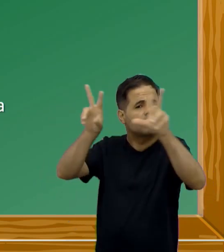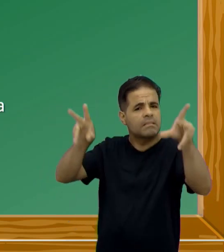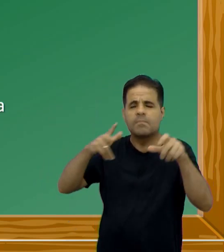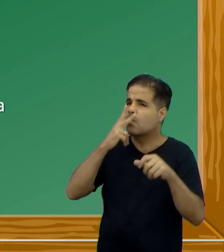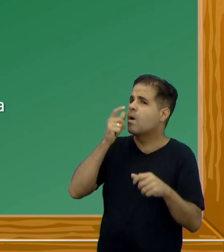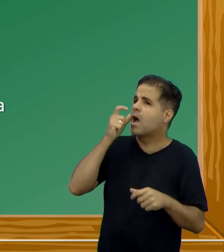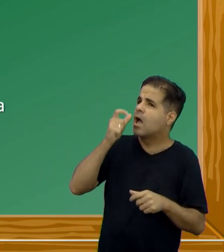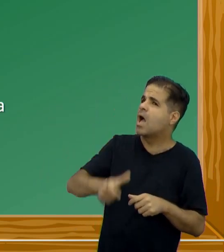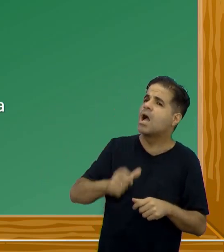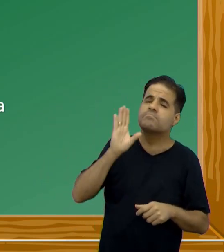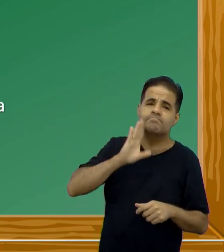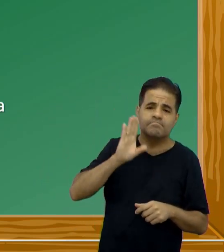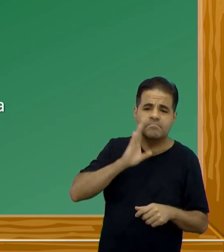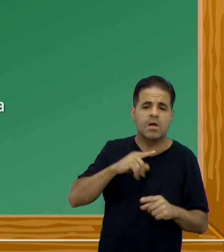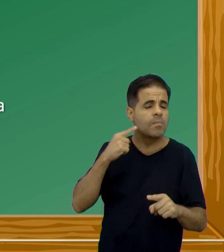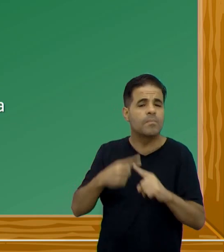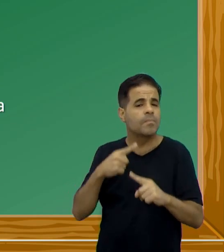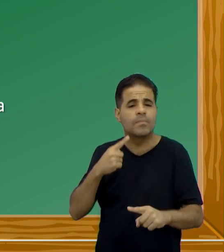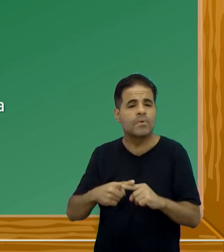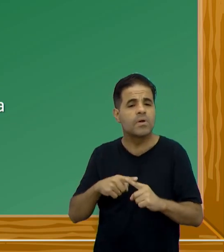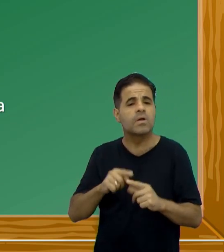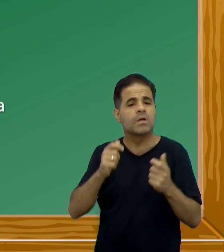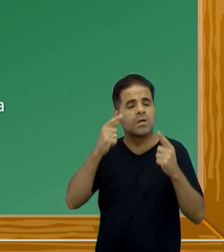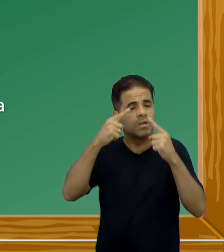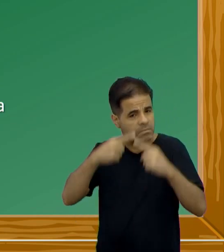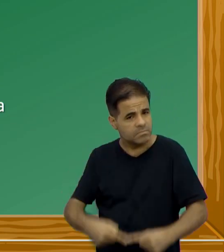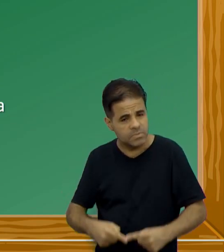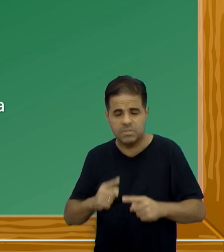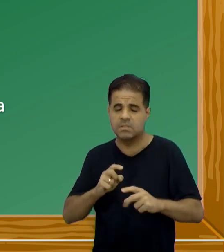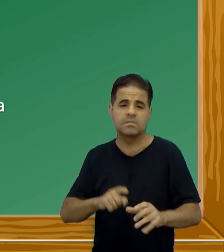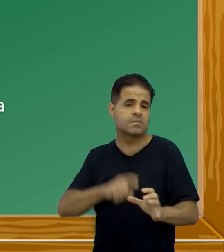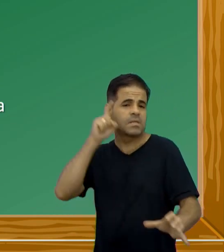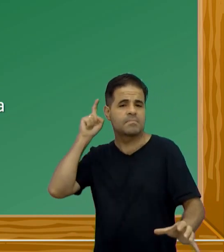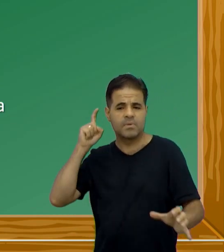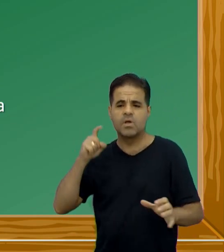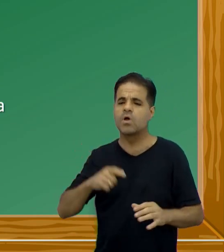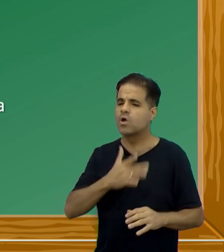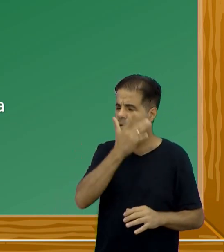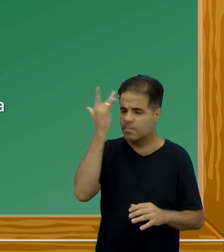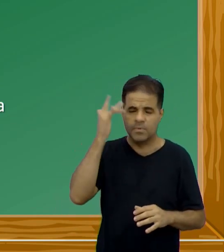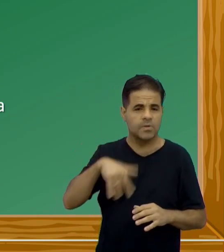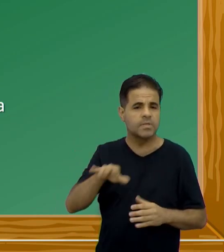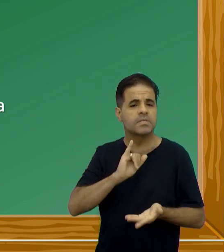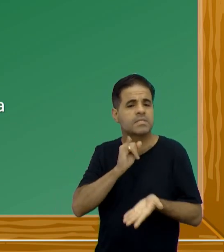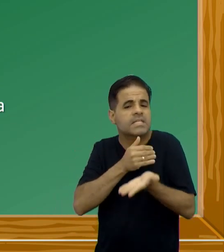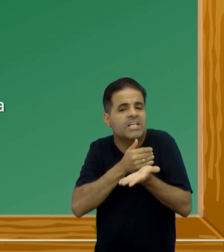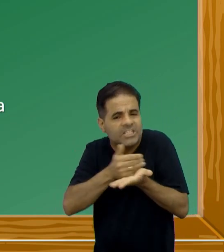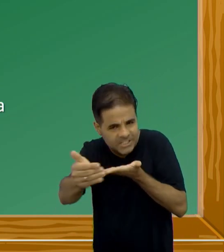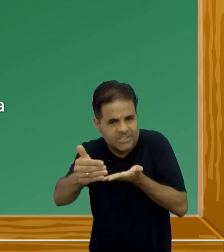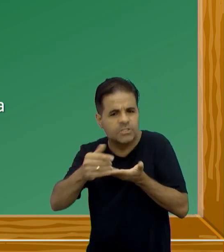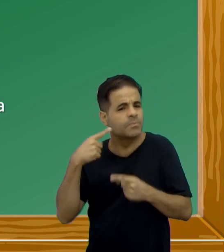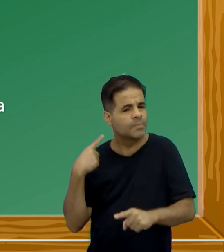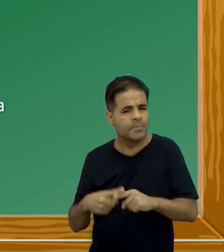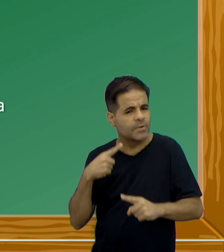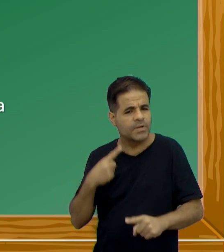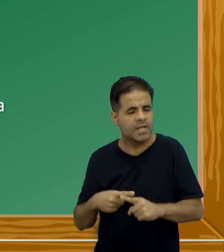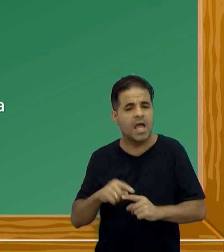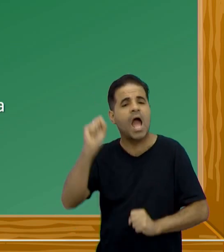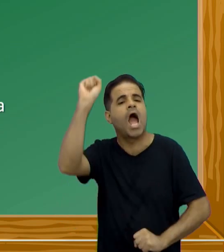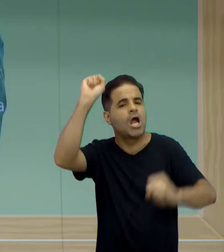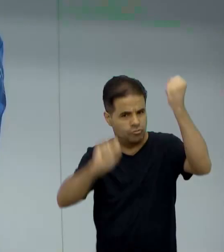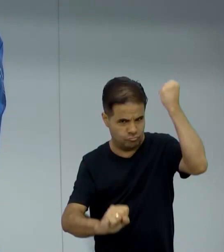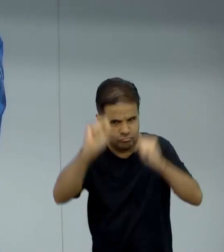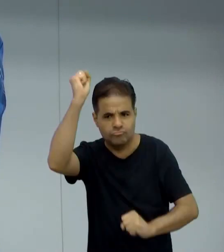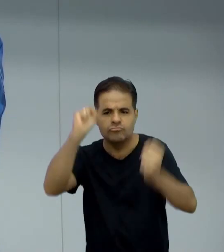muito legal, principalmente por conta dos jogos independentes, os famosos jogos indies. Por quê? A indústria